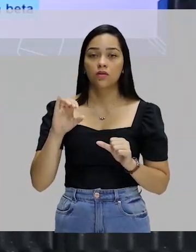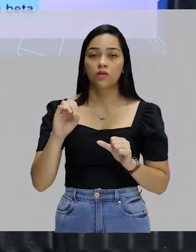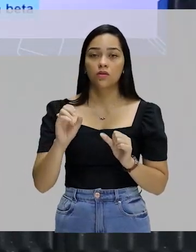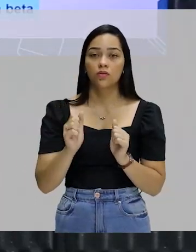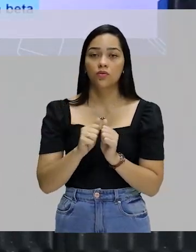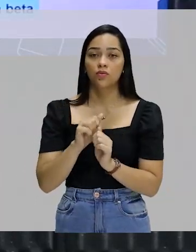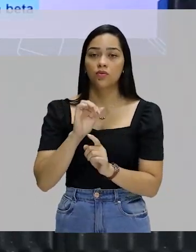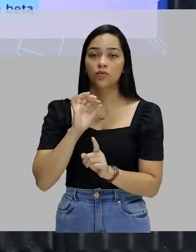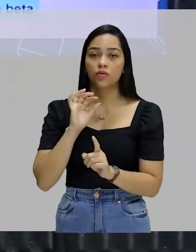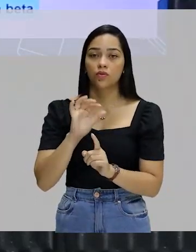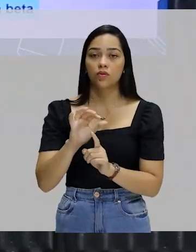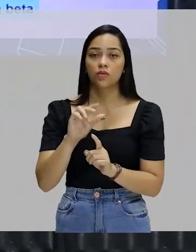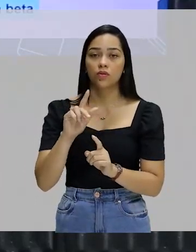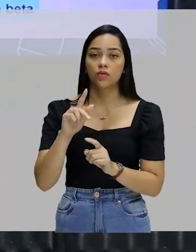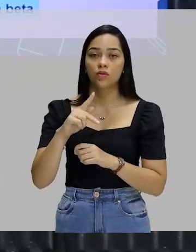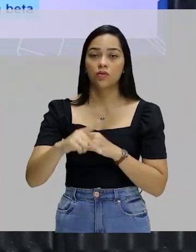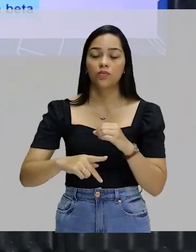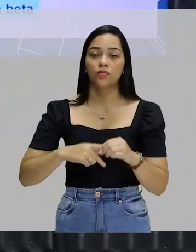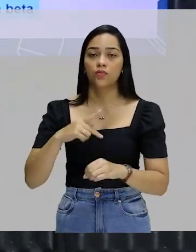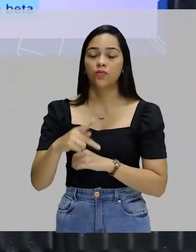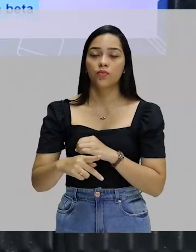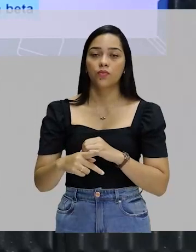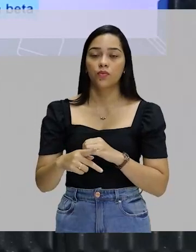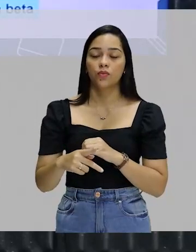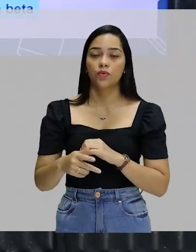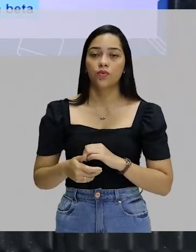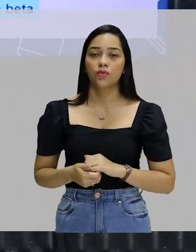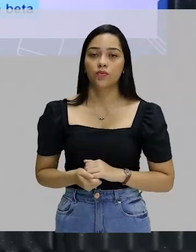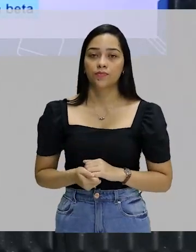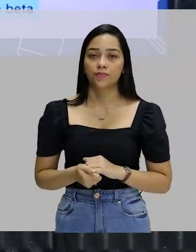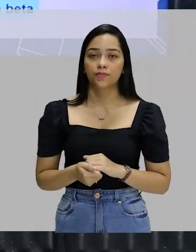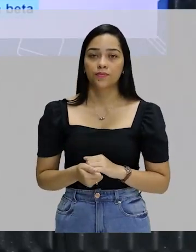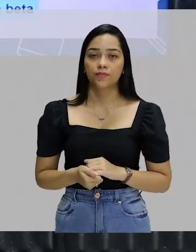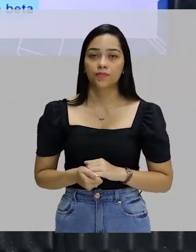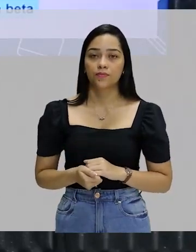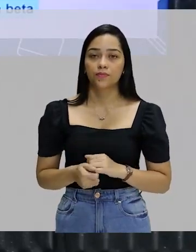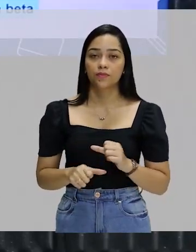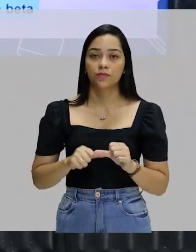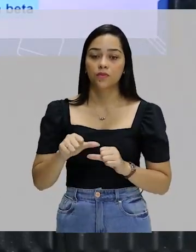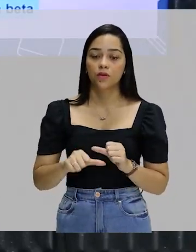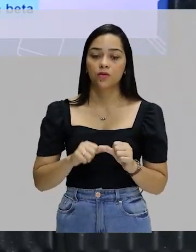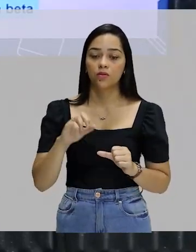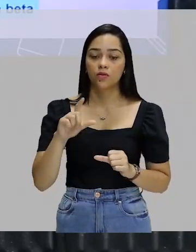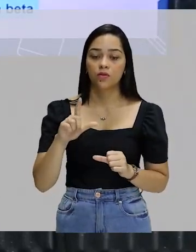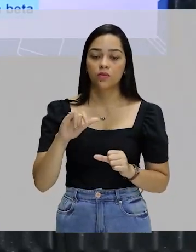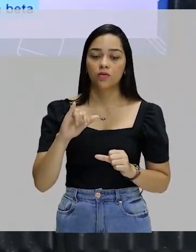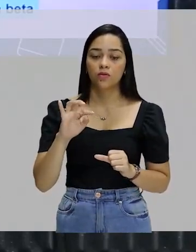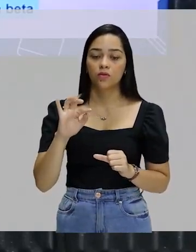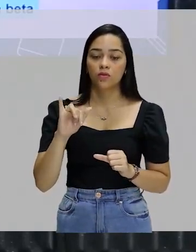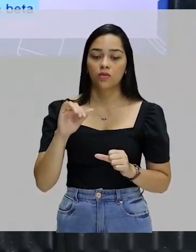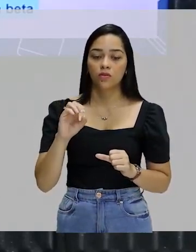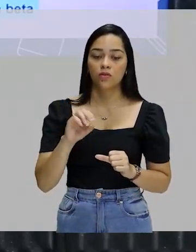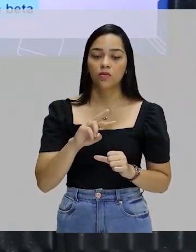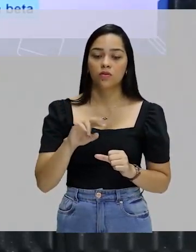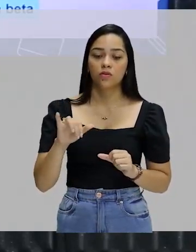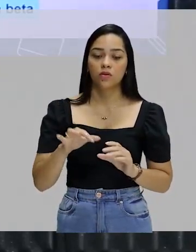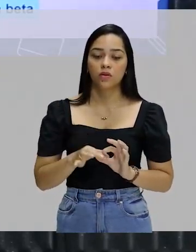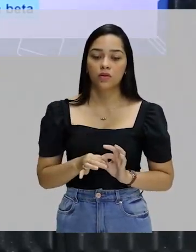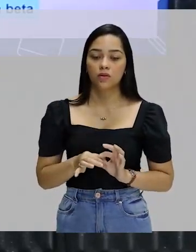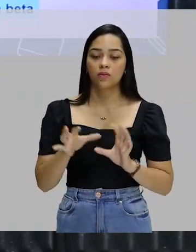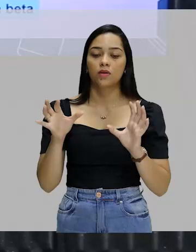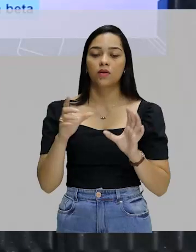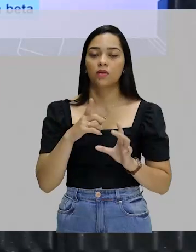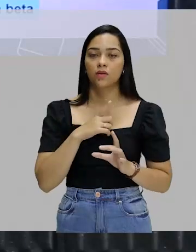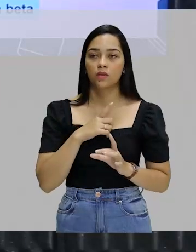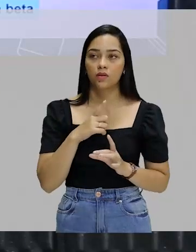do ataque de um próton. Então, o berílio vai se transformar no lítio e com isso vai liberar